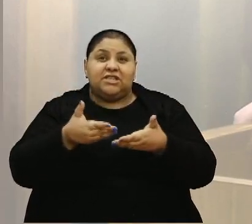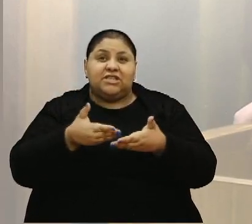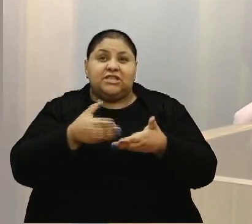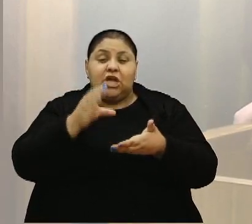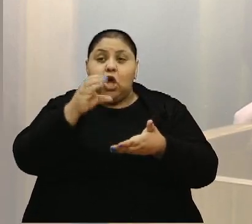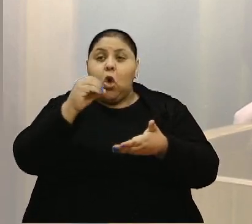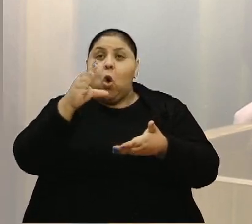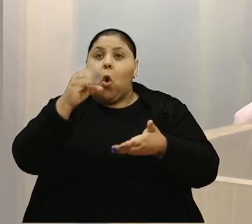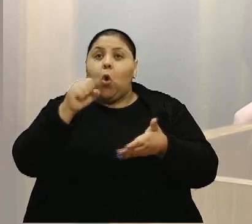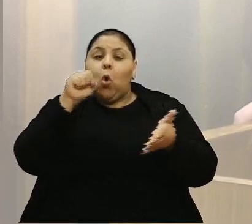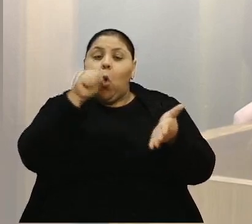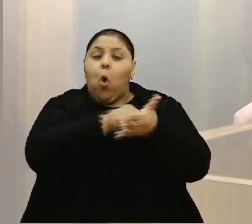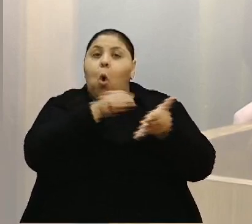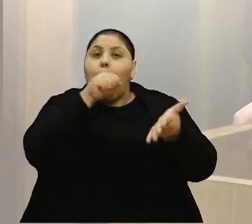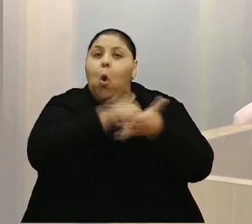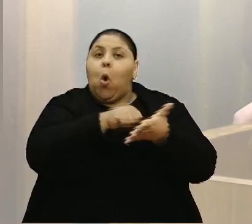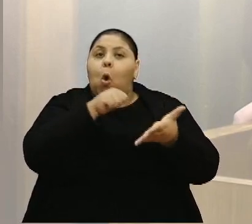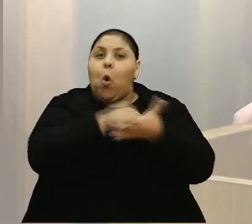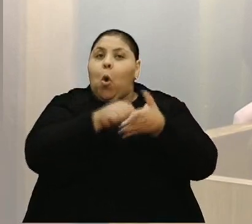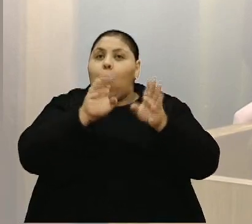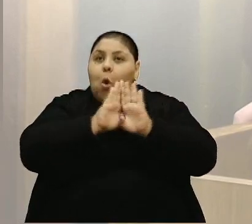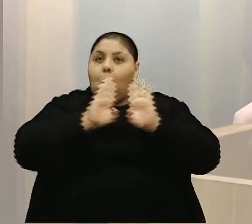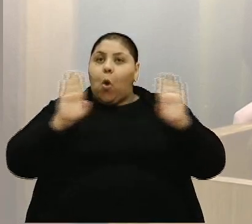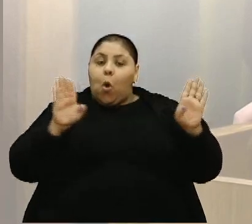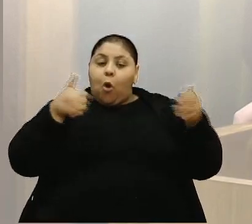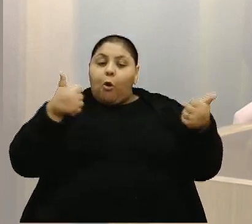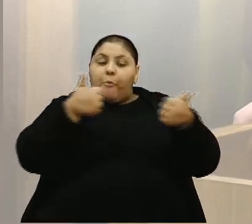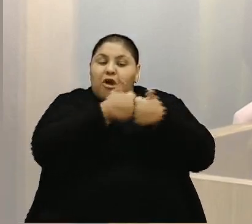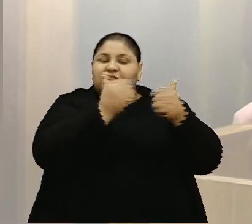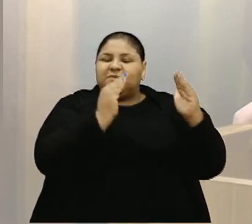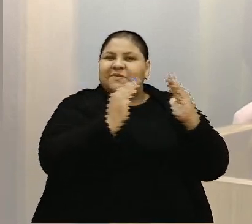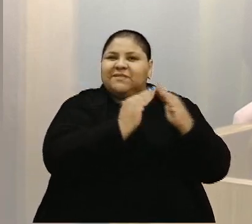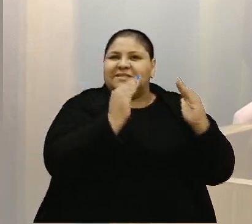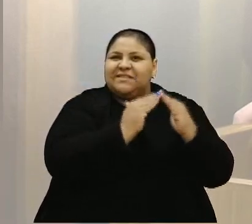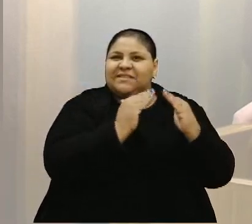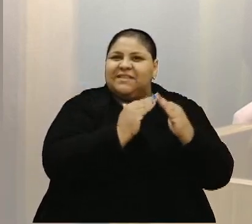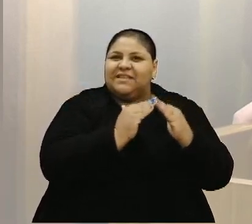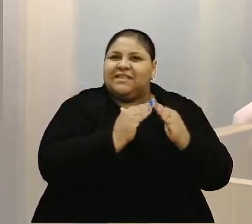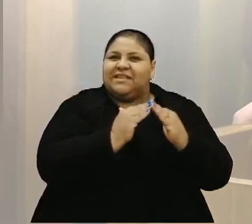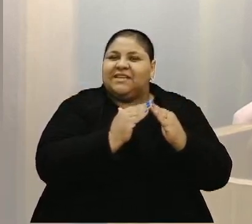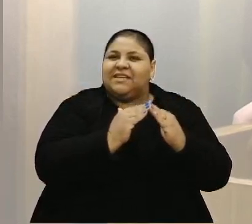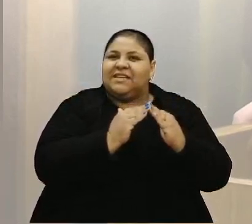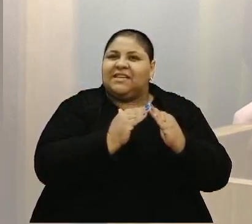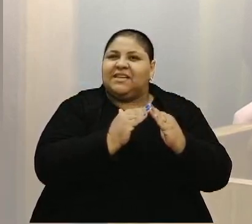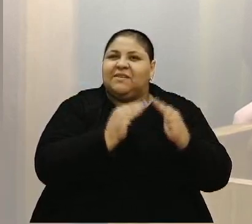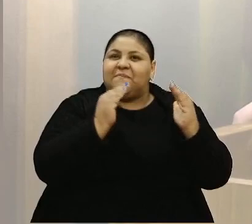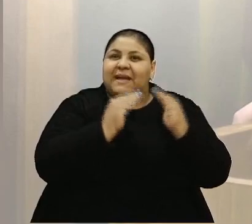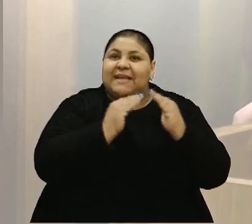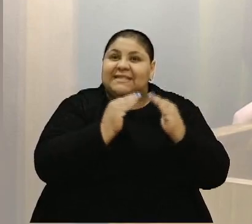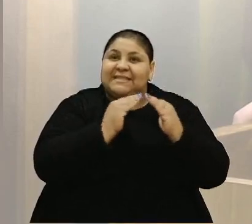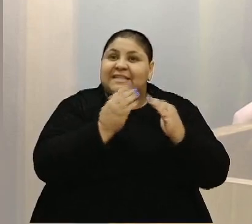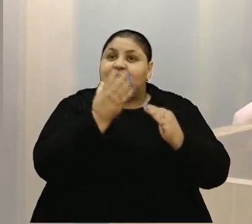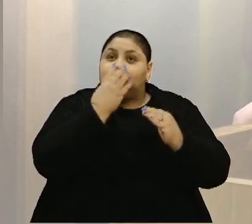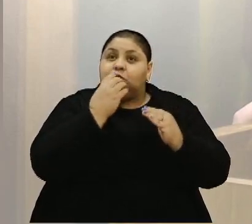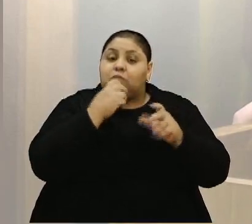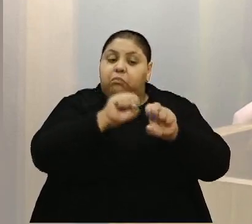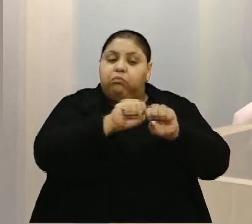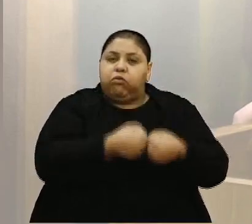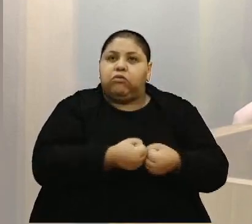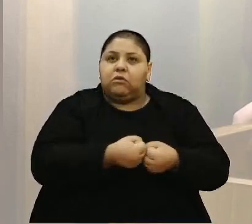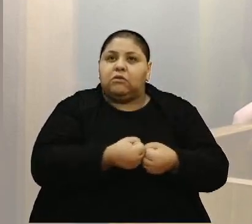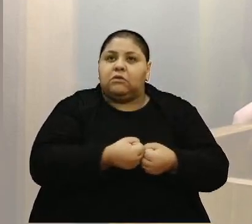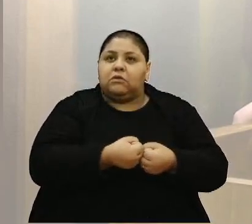das moradias. O muro já está tão próximo da casa que uma casinha de cachorro já caiu, deixando o